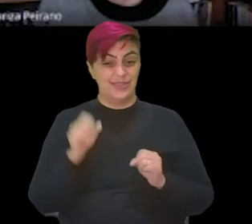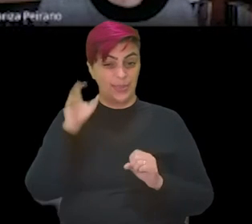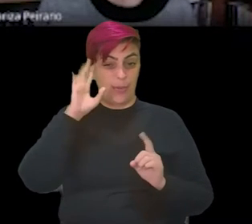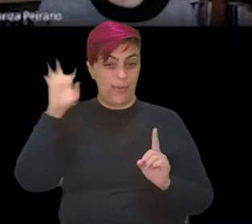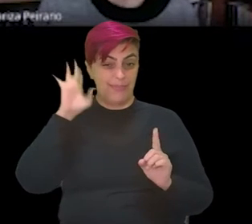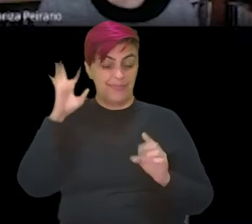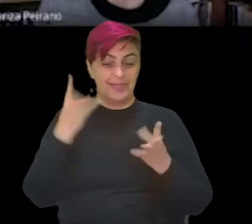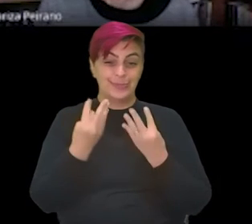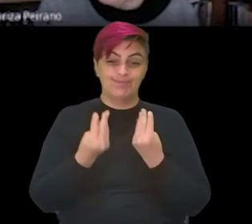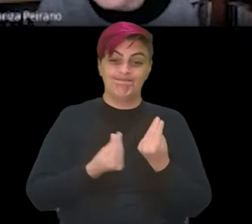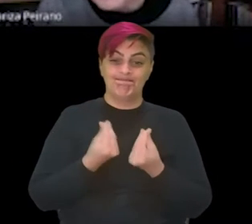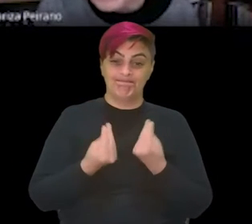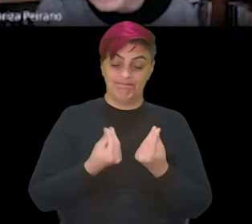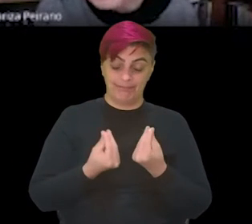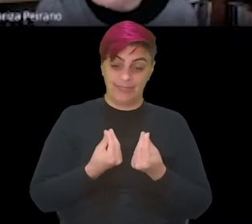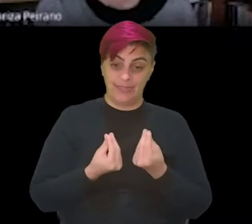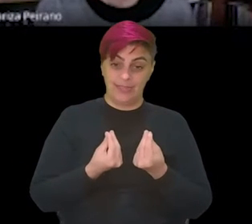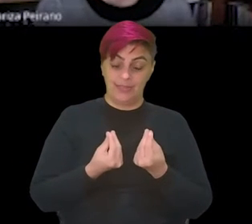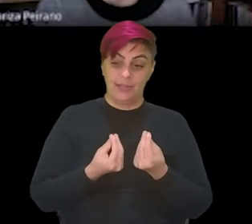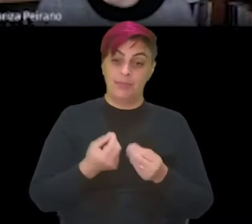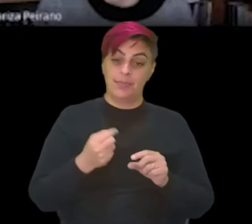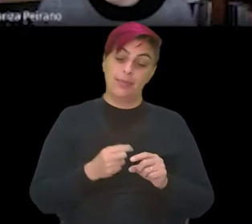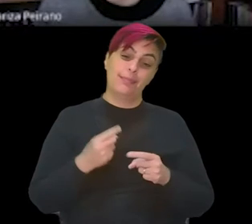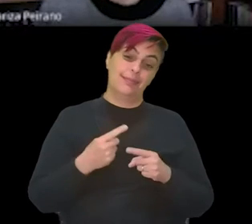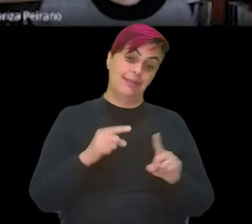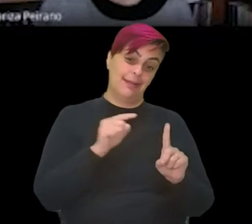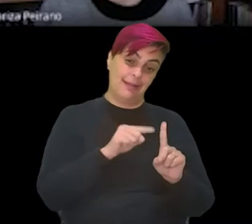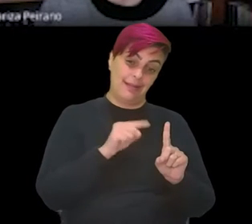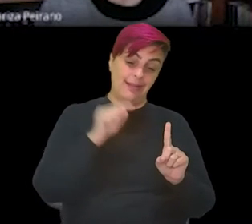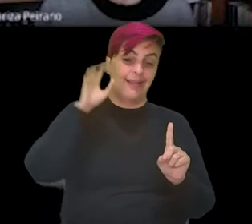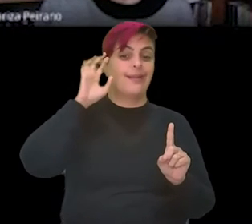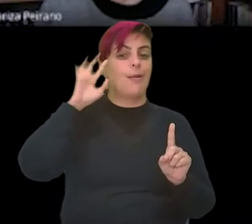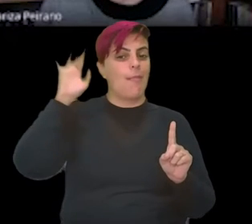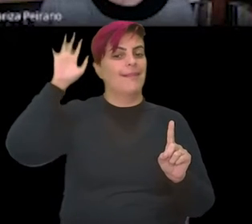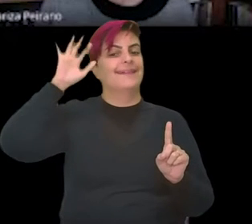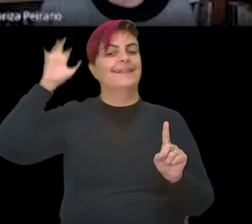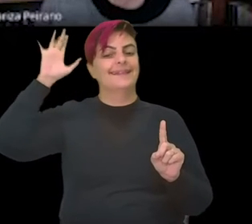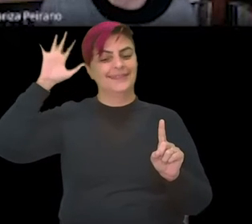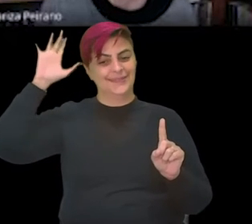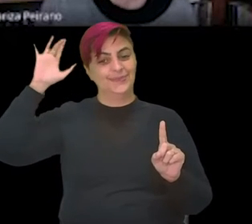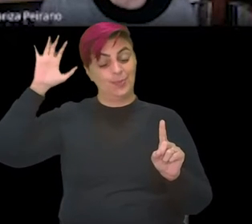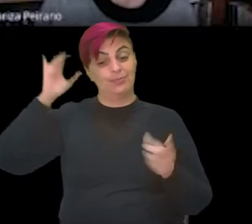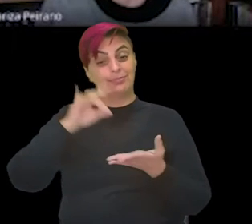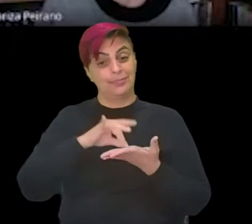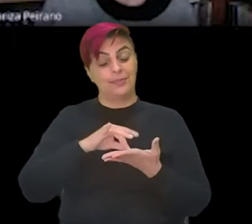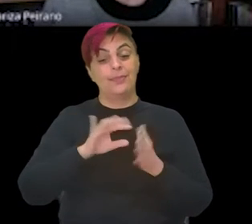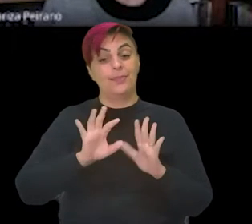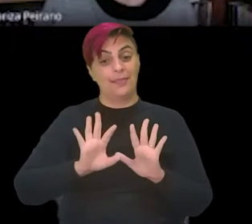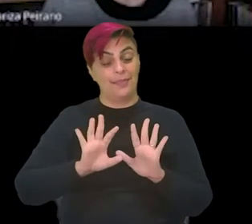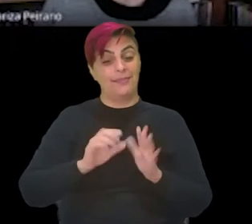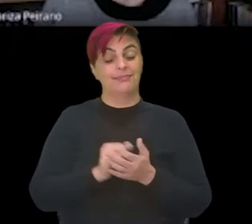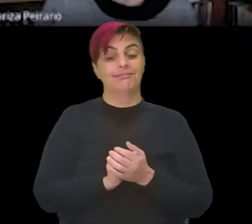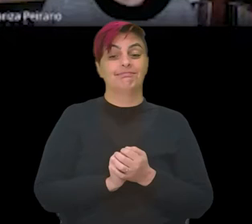abstratas, o que manteve sua imaginação firmemente na Terra. O resultado foi um